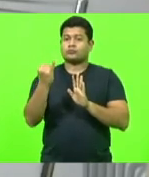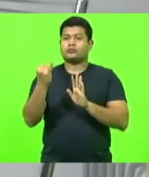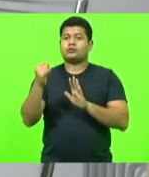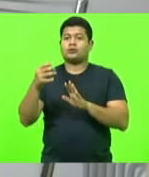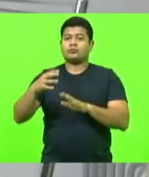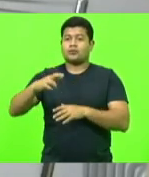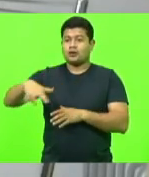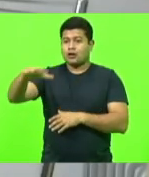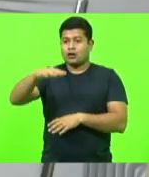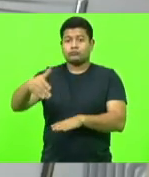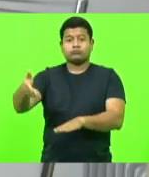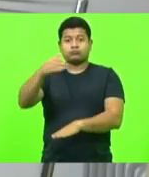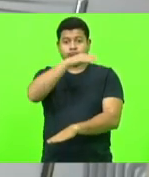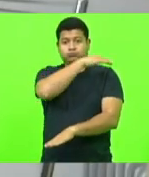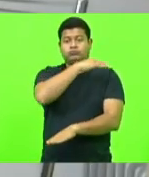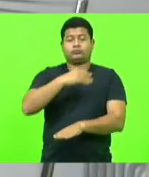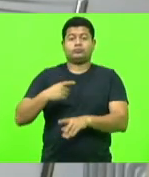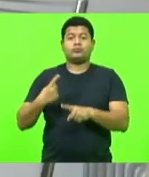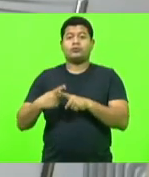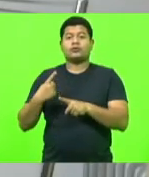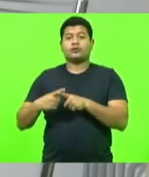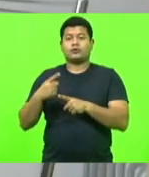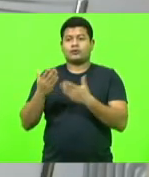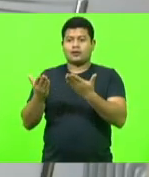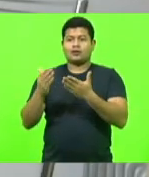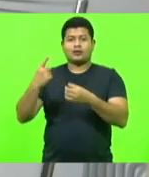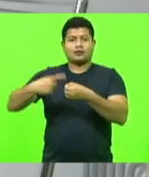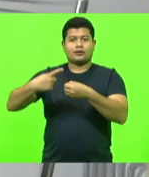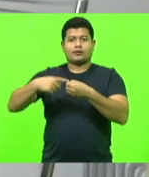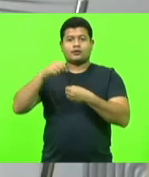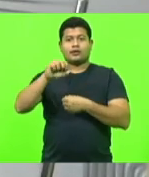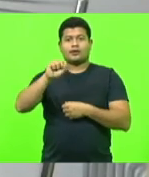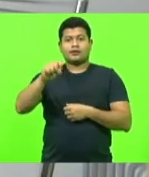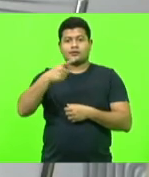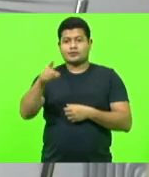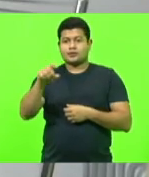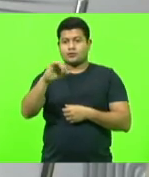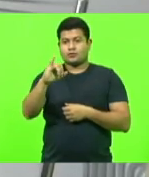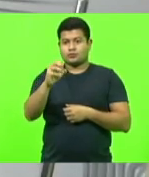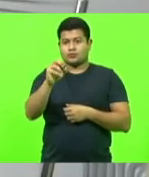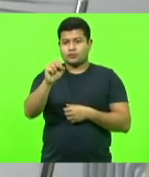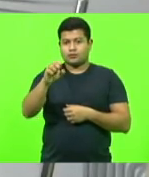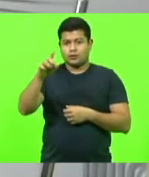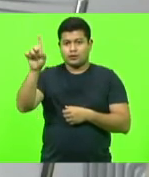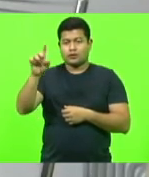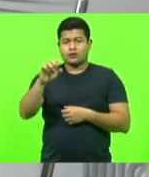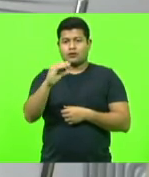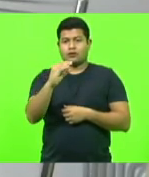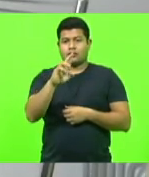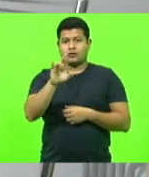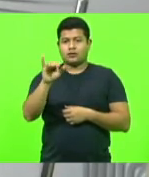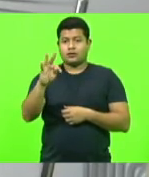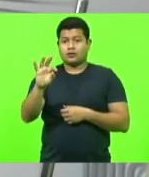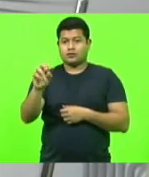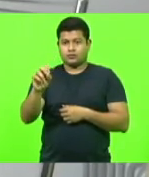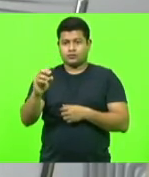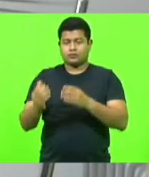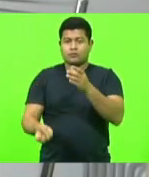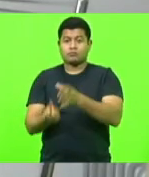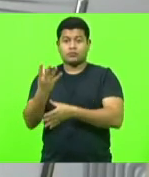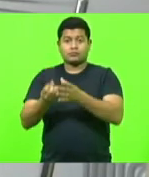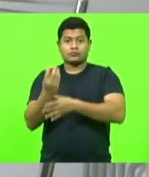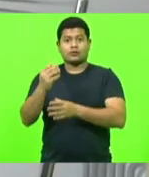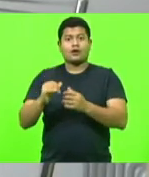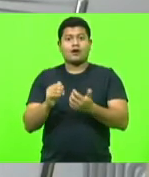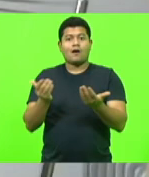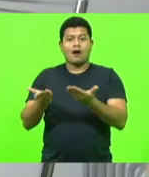serrana, haja vista que São José do Cerrito, que era o maior produtor de feijão do estado, foi